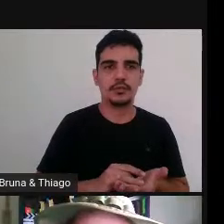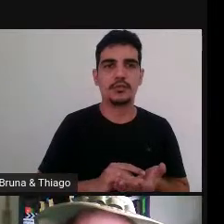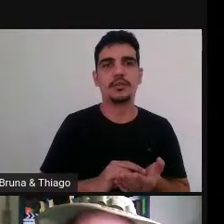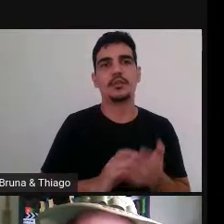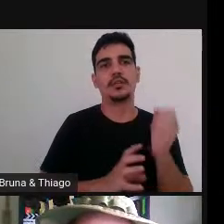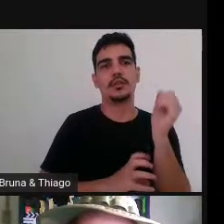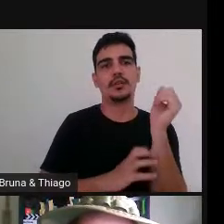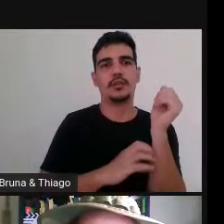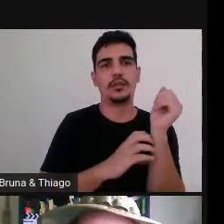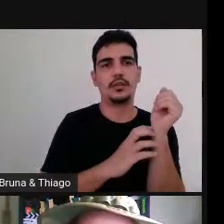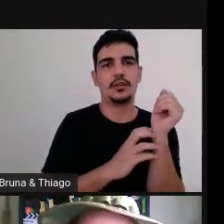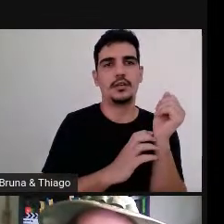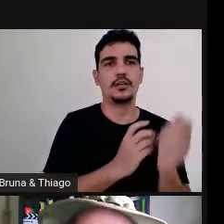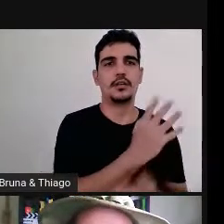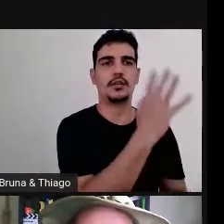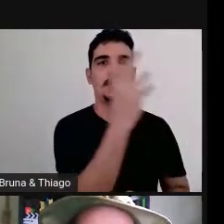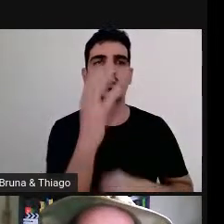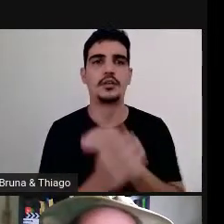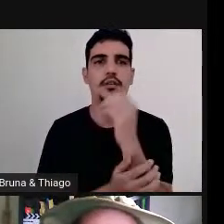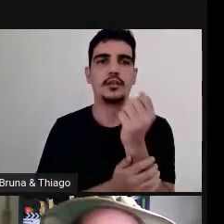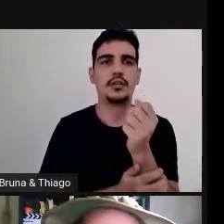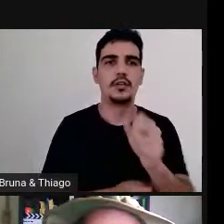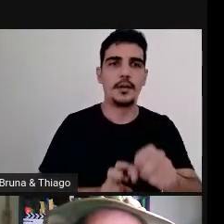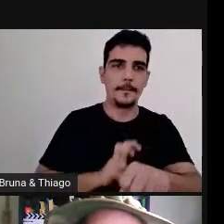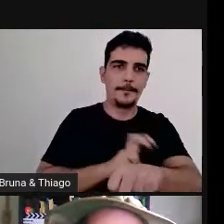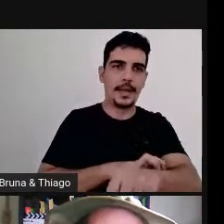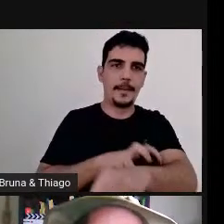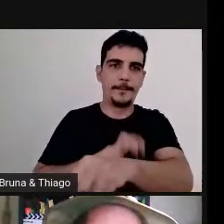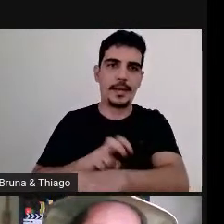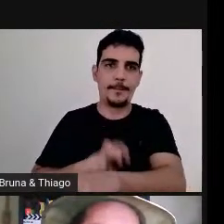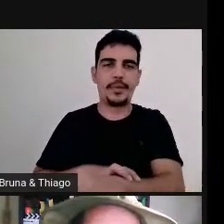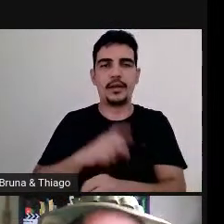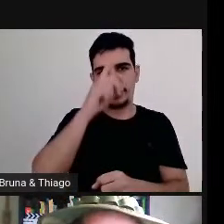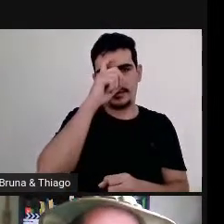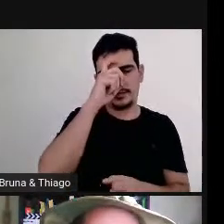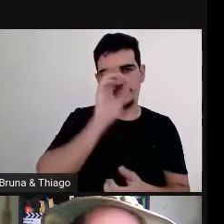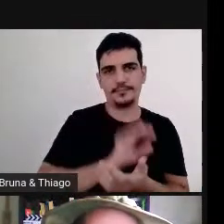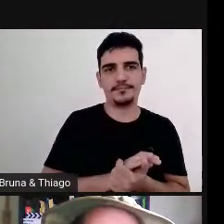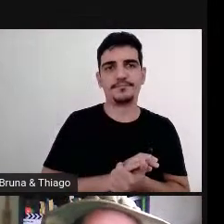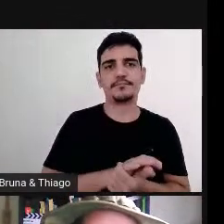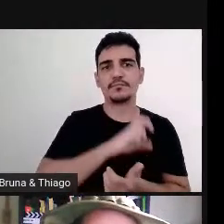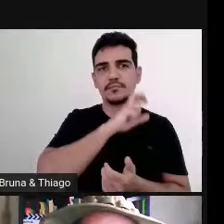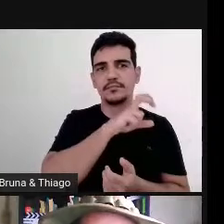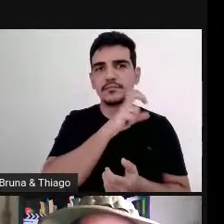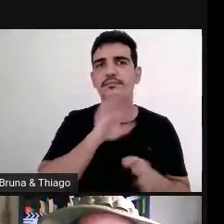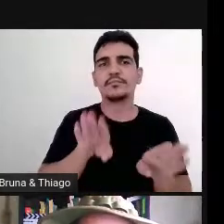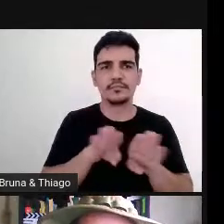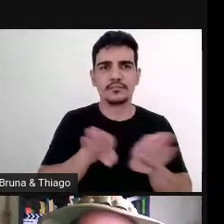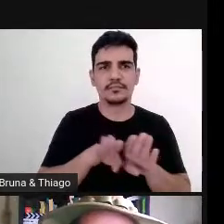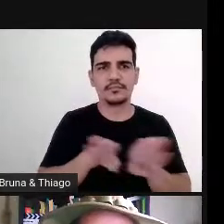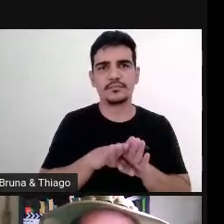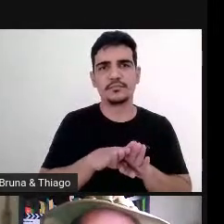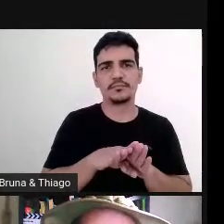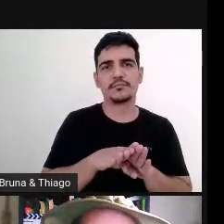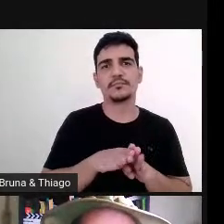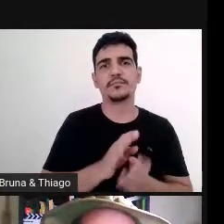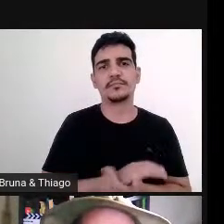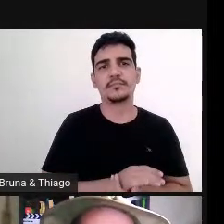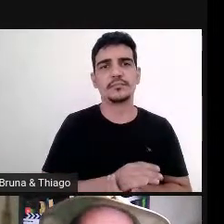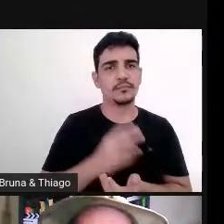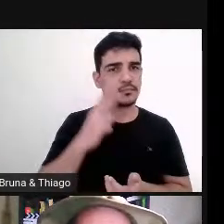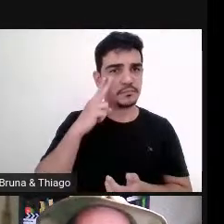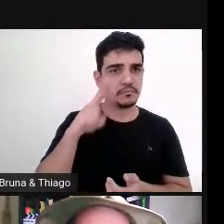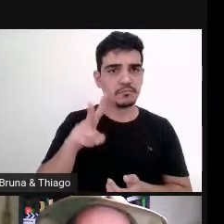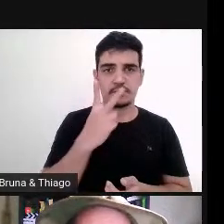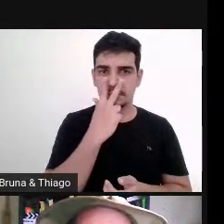picou paciente, essa aqui picou paciente, escorpião picou a paciente, essa cobra aqui picou paciente, está dentro de um balde. Você pode observar, às vezes o